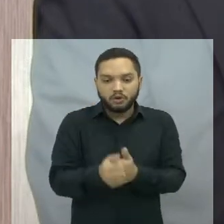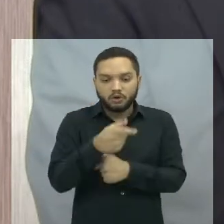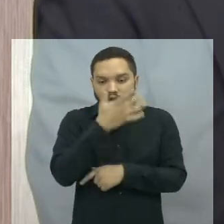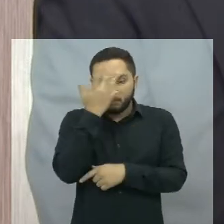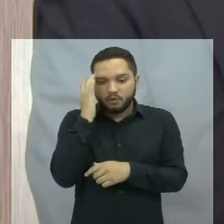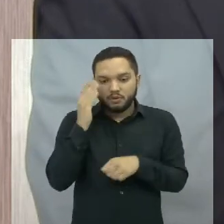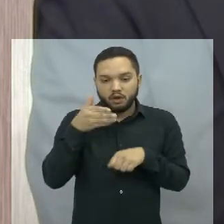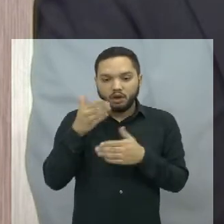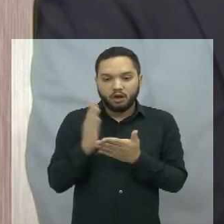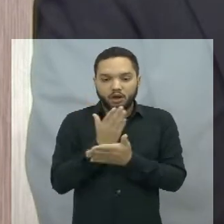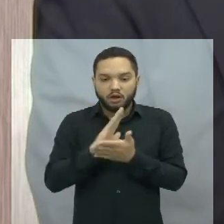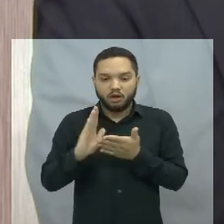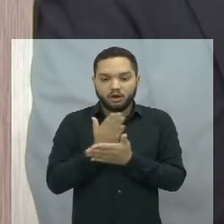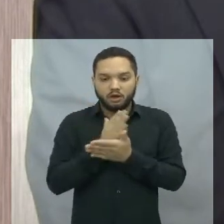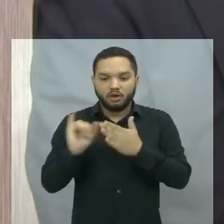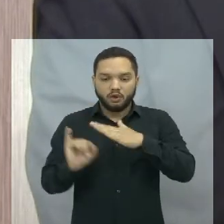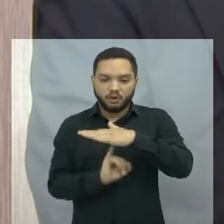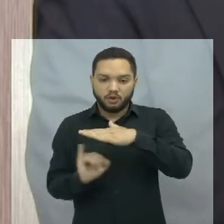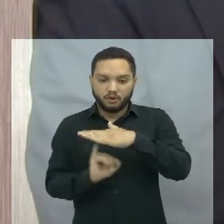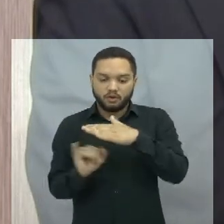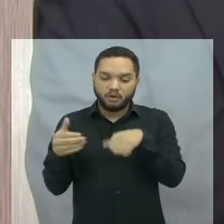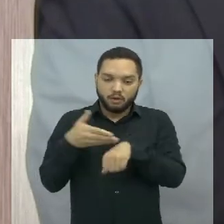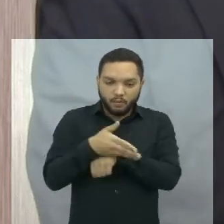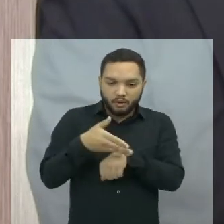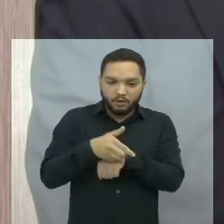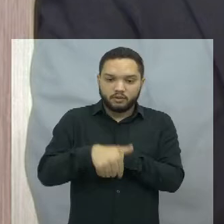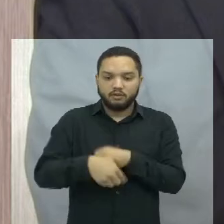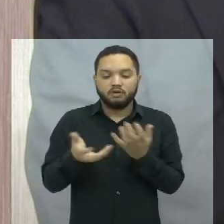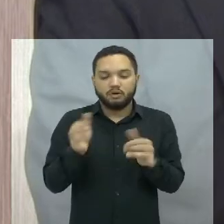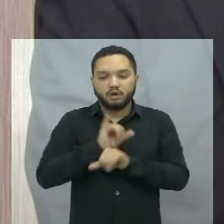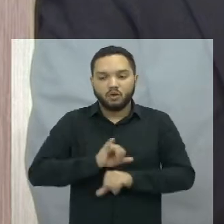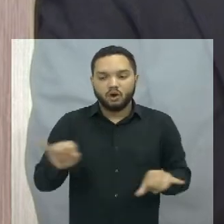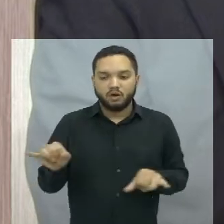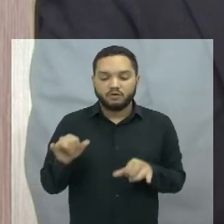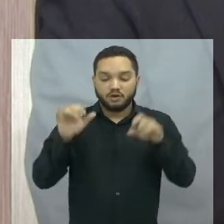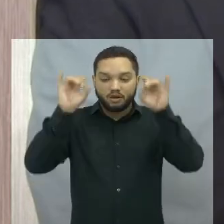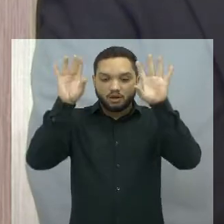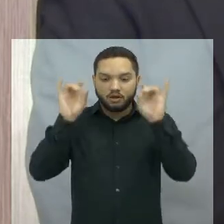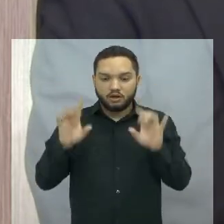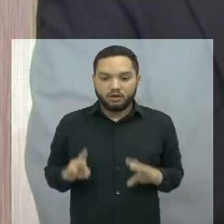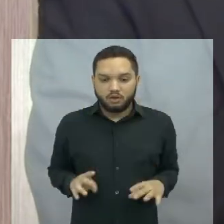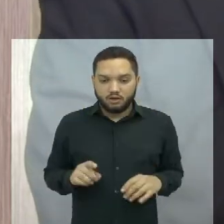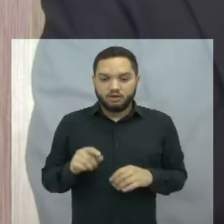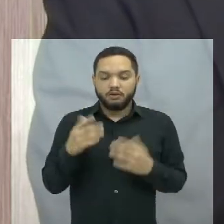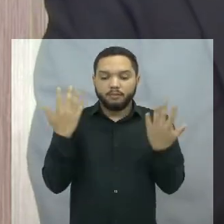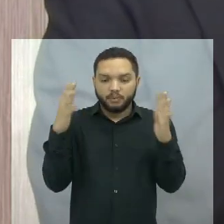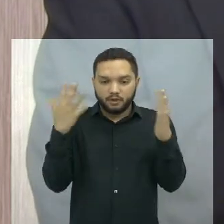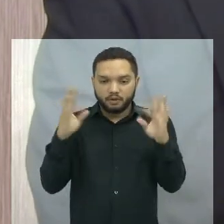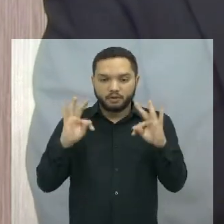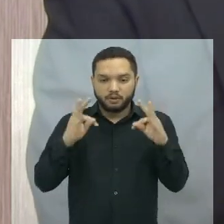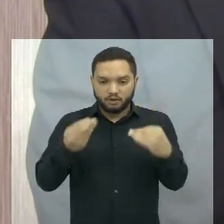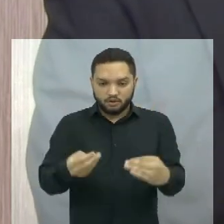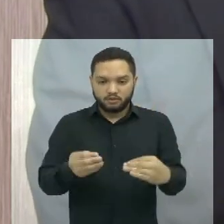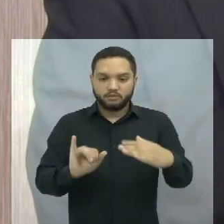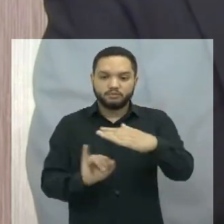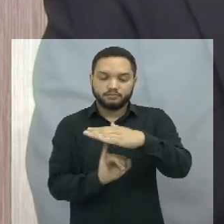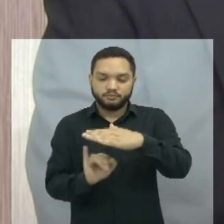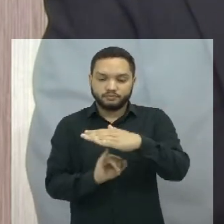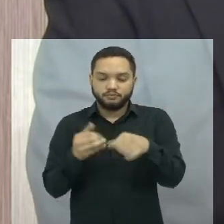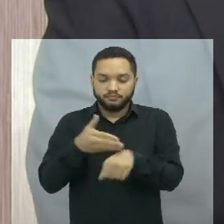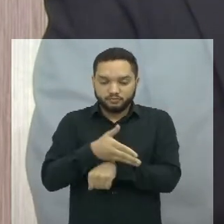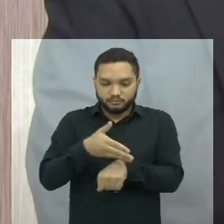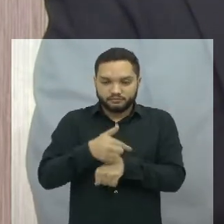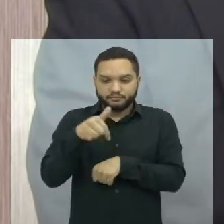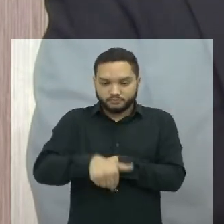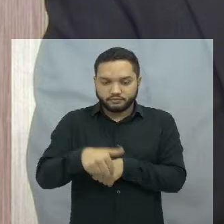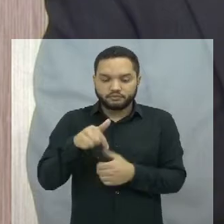participação individual de algumas instituições neste debate. E eu quero fazer um registro especial e, em seu nome, parabenizar todas as instituições que